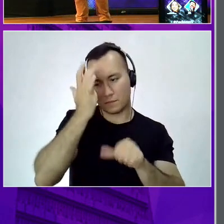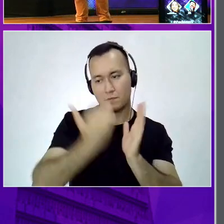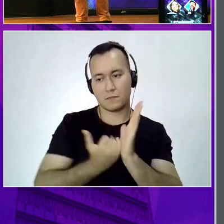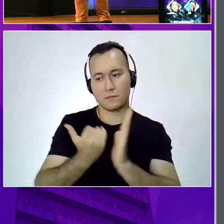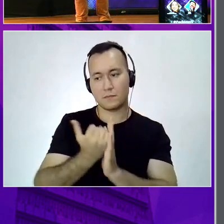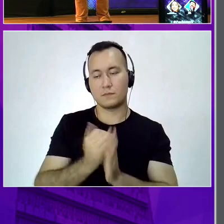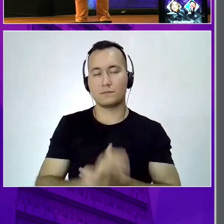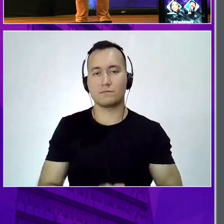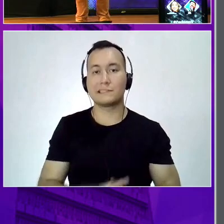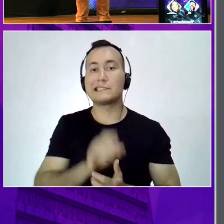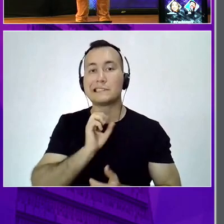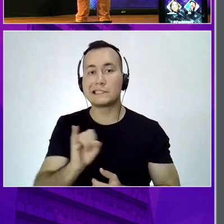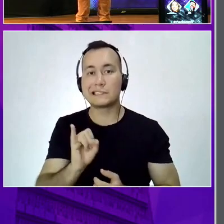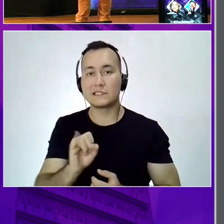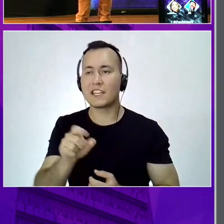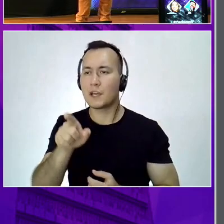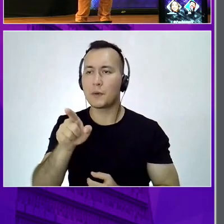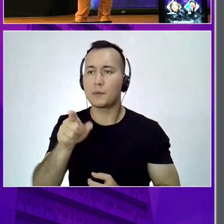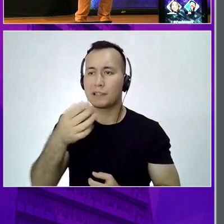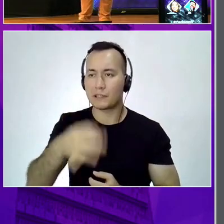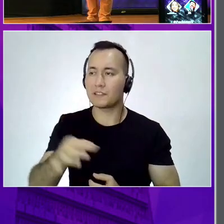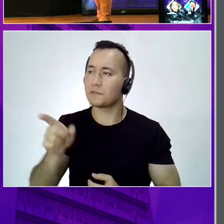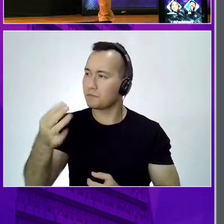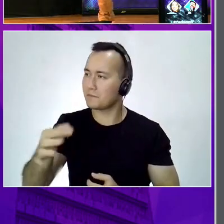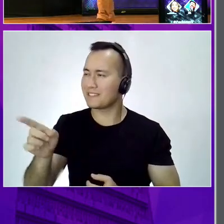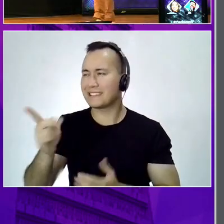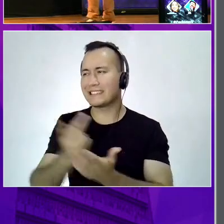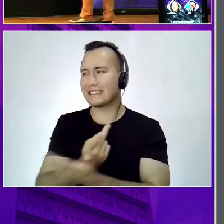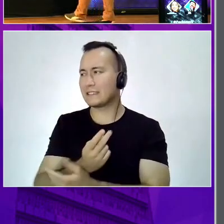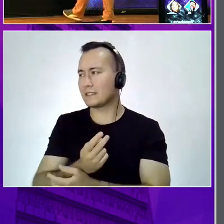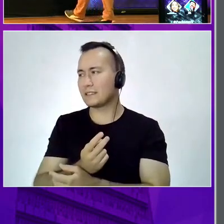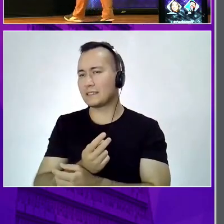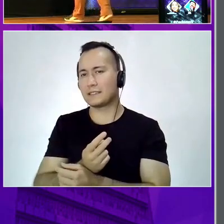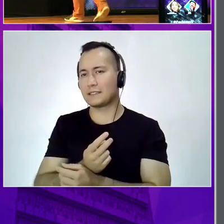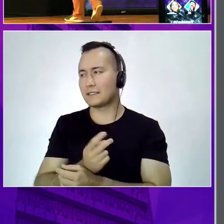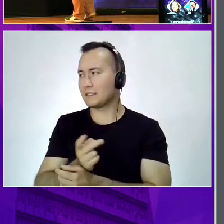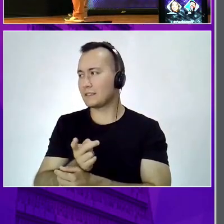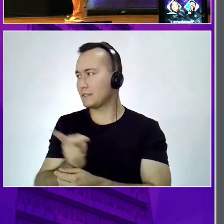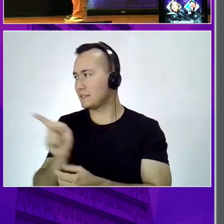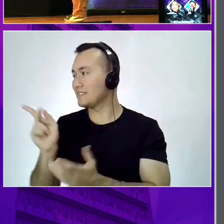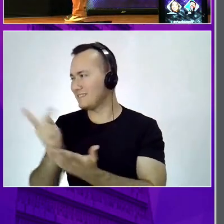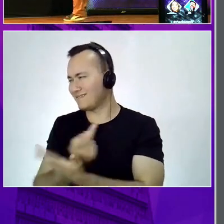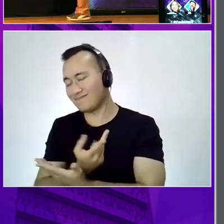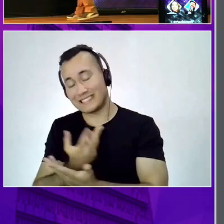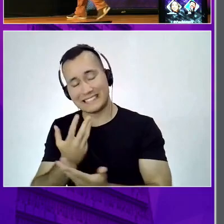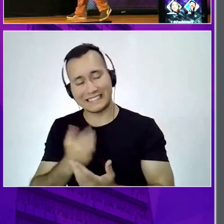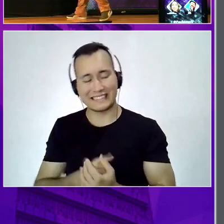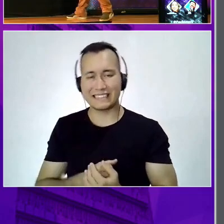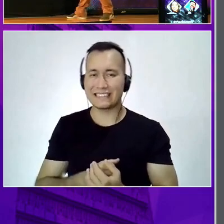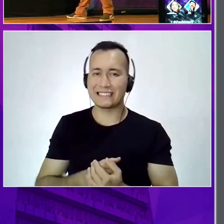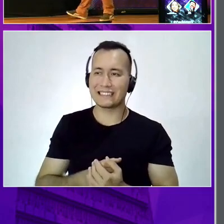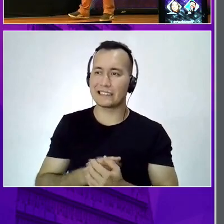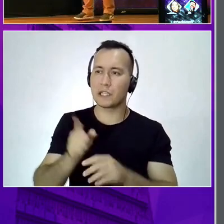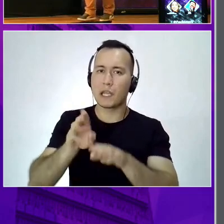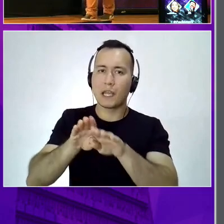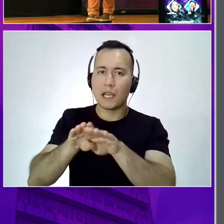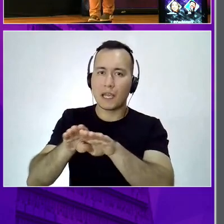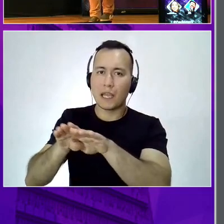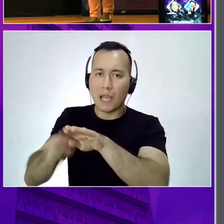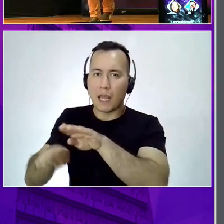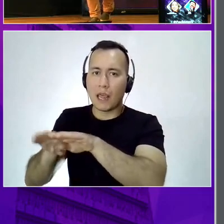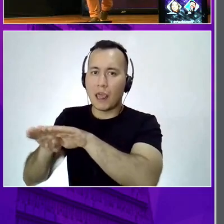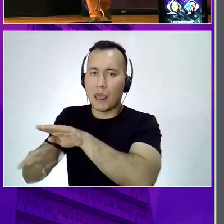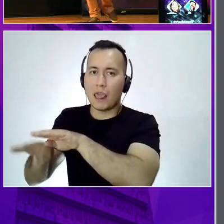o meu que é o certo, geralmente você vai ter uma coesão social mais fraca e isso vai ser mais difícil. Então, esses